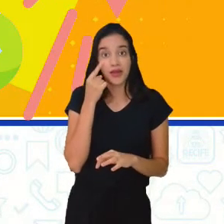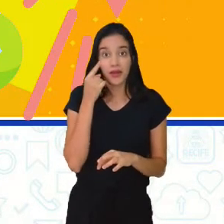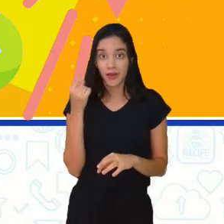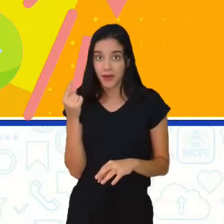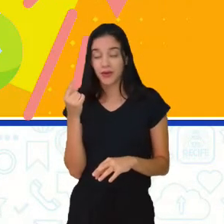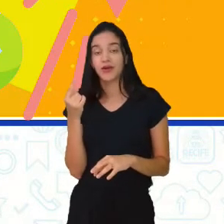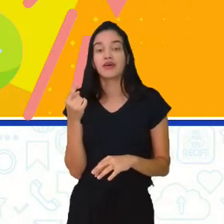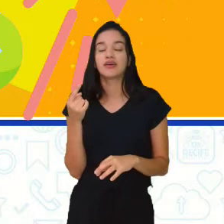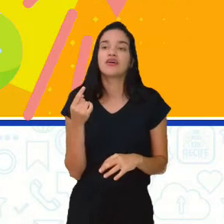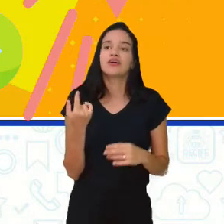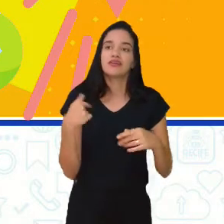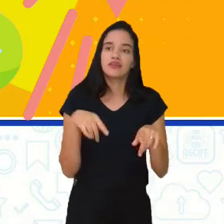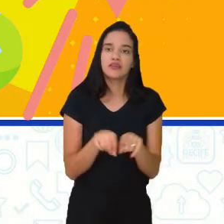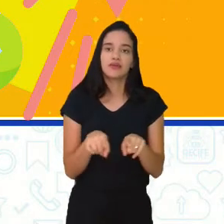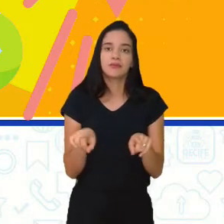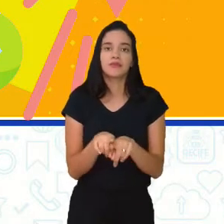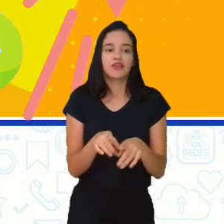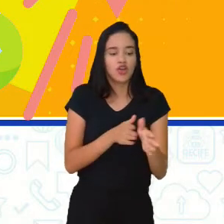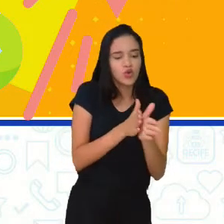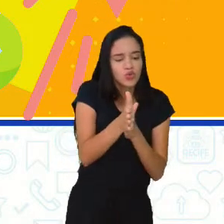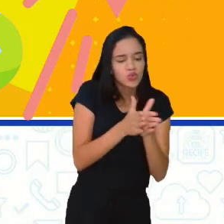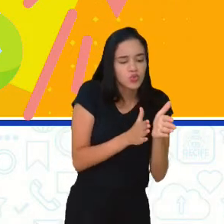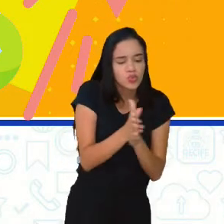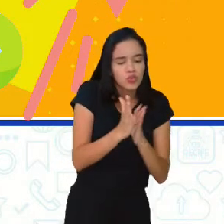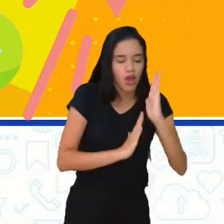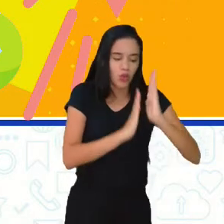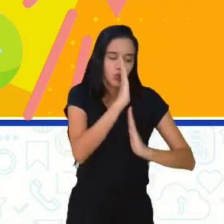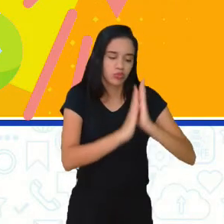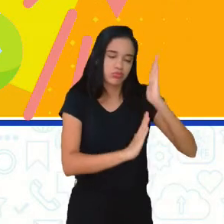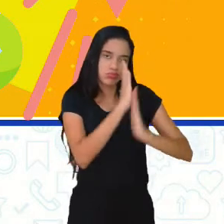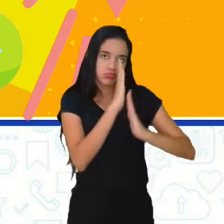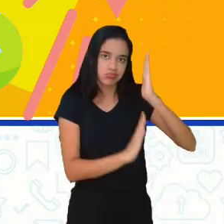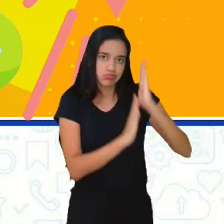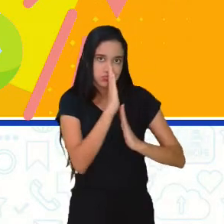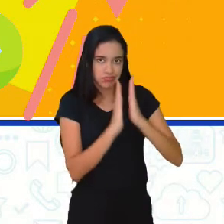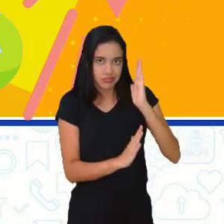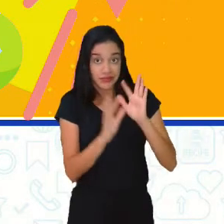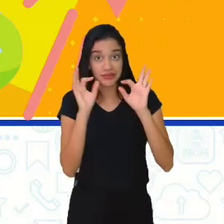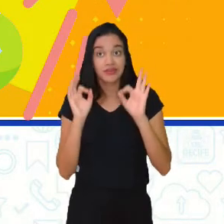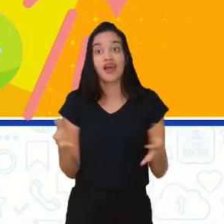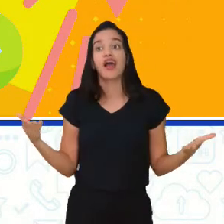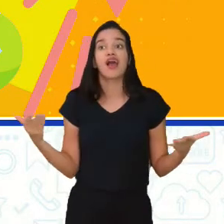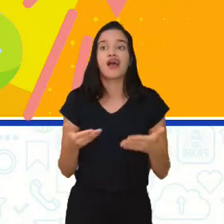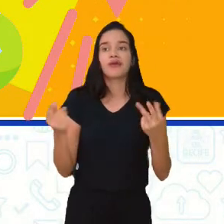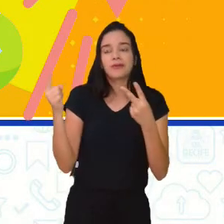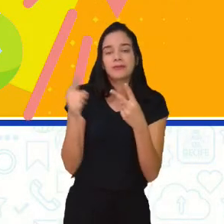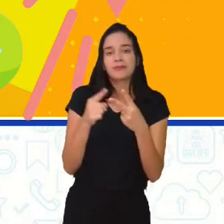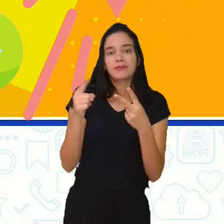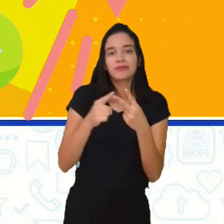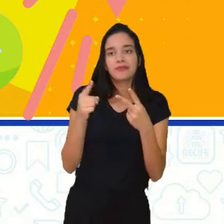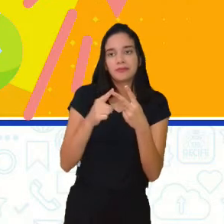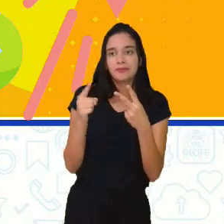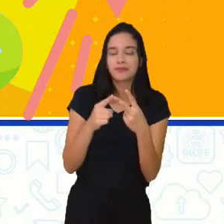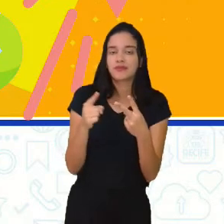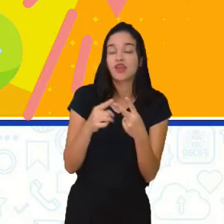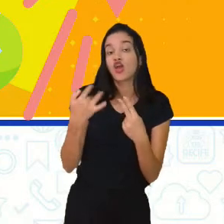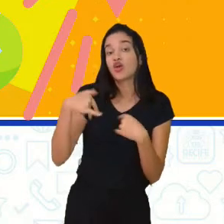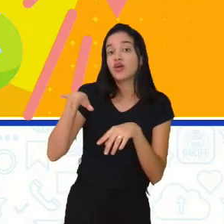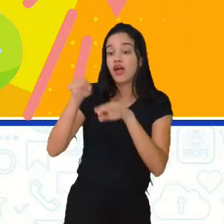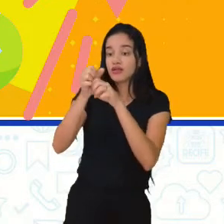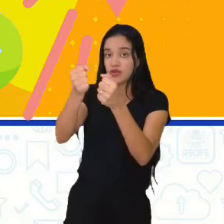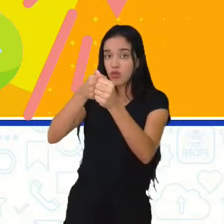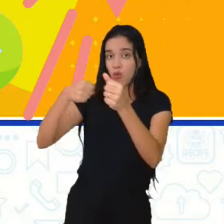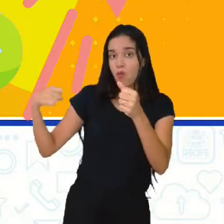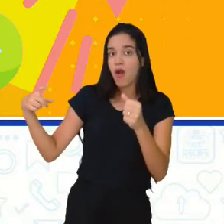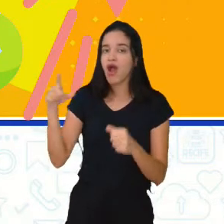que conduz, que leva, que passa a temperatura. Já na convecção, eu estou trazendo aí uma geladeira